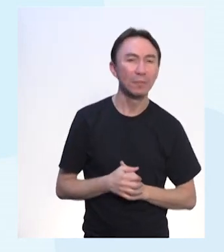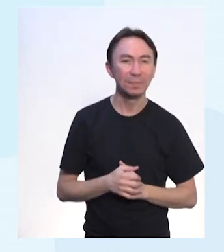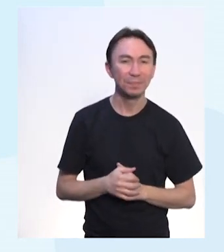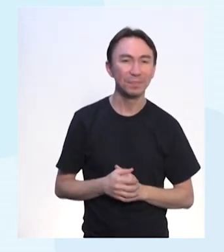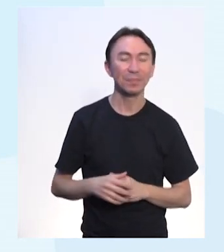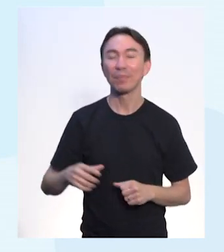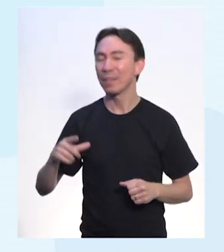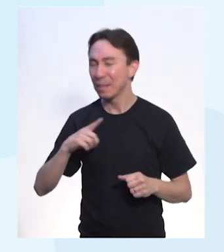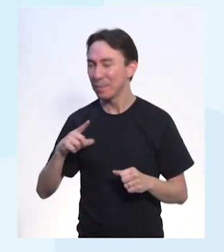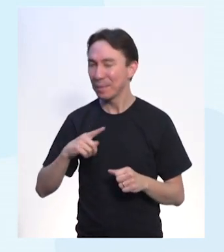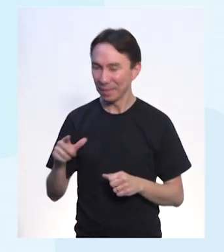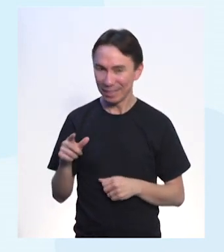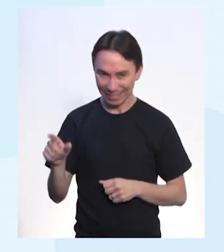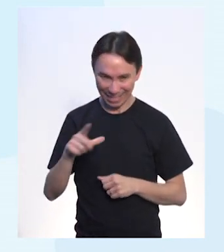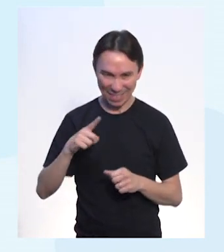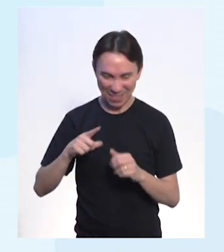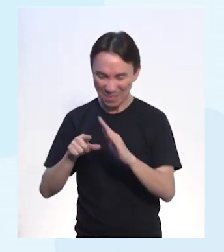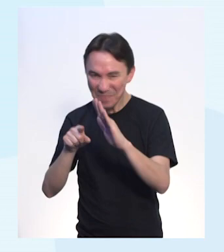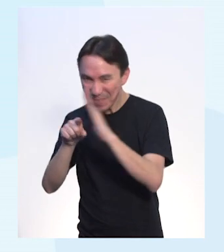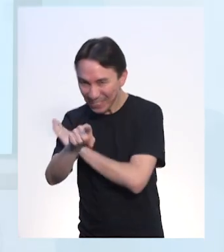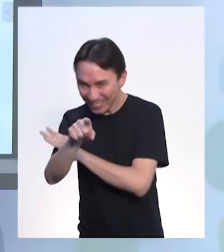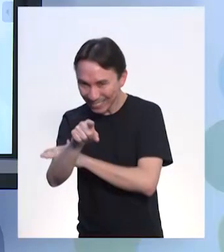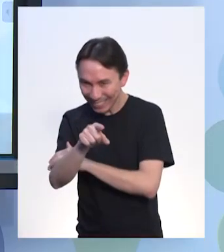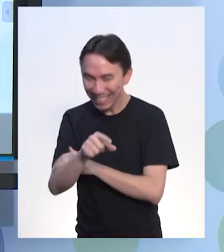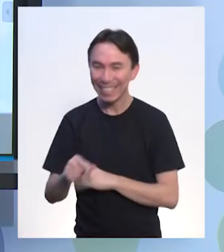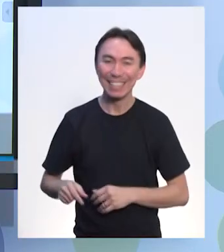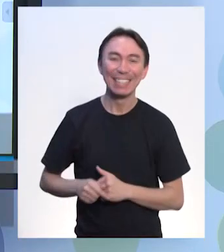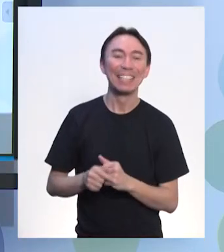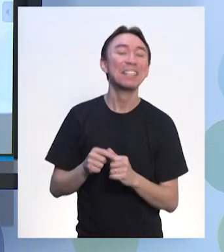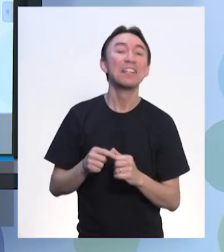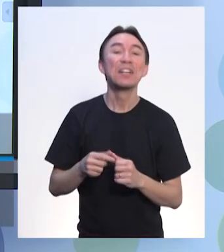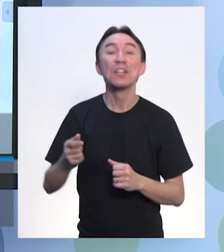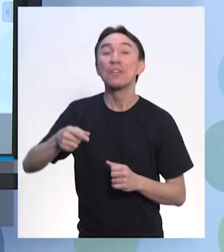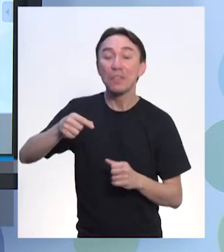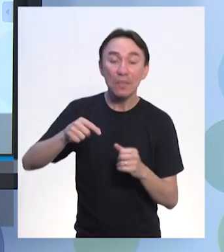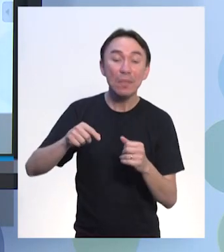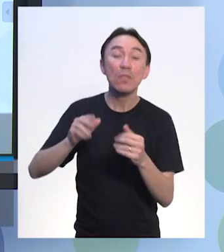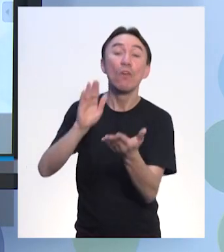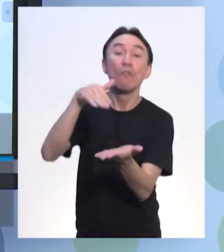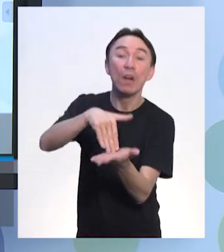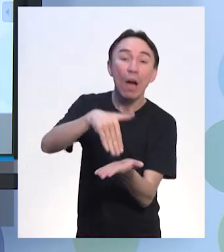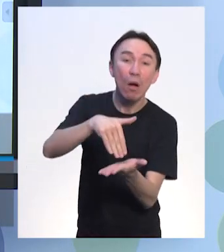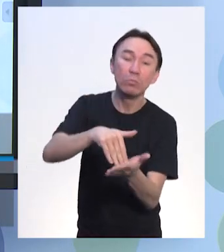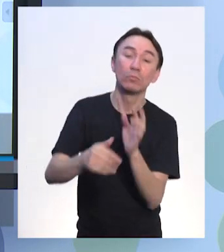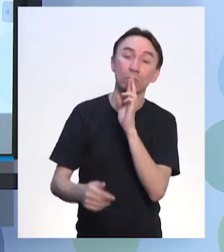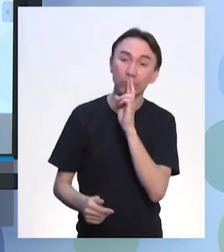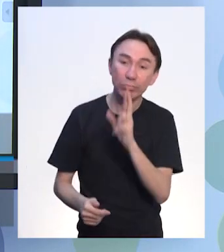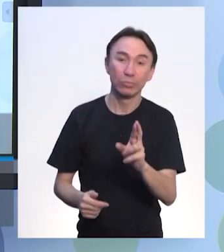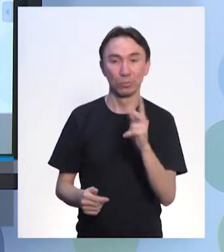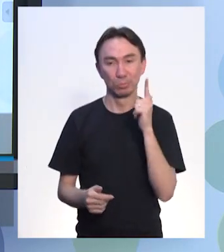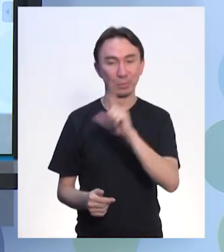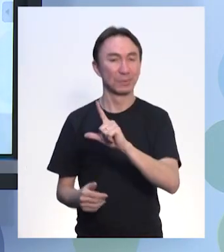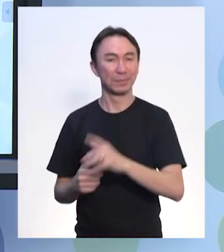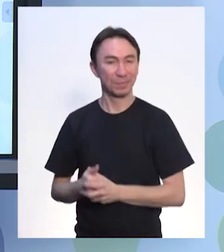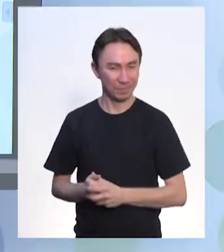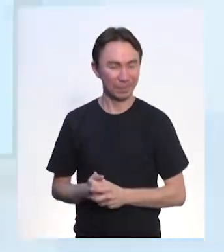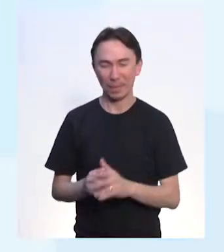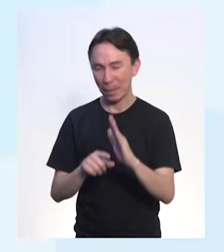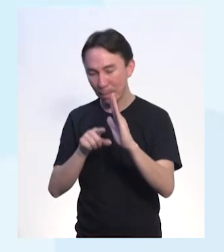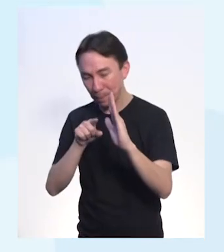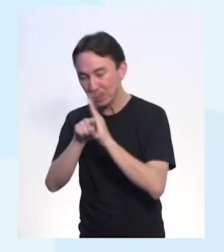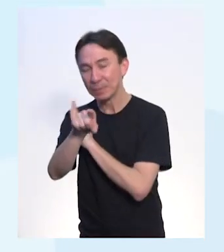que a professora Mara sempre coloca no começo da aula para que no final vocês consigam responder, né? Qual é